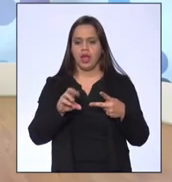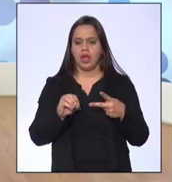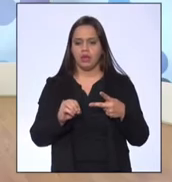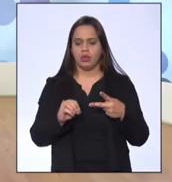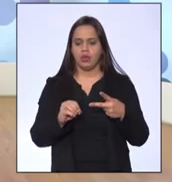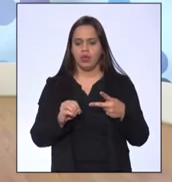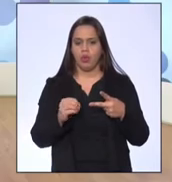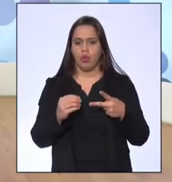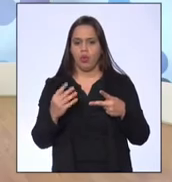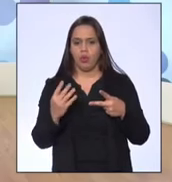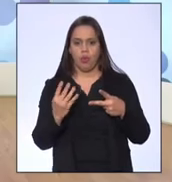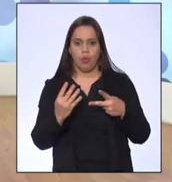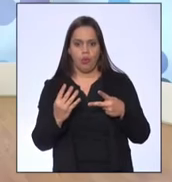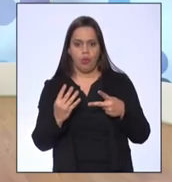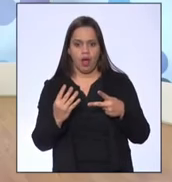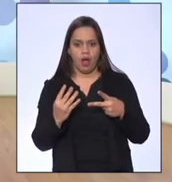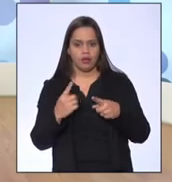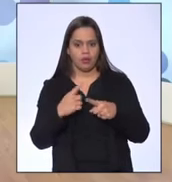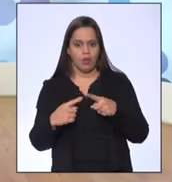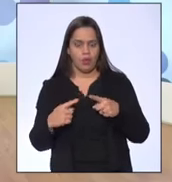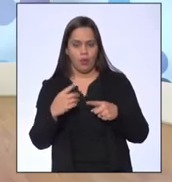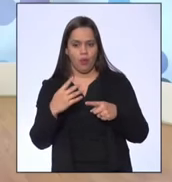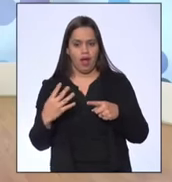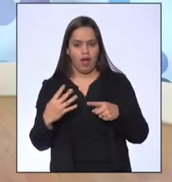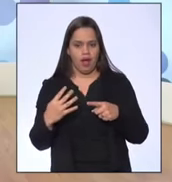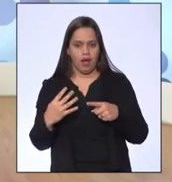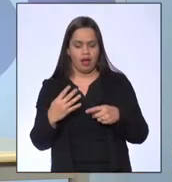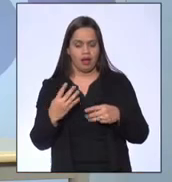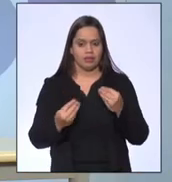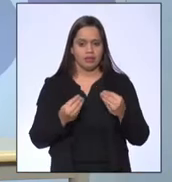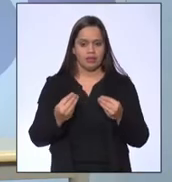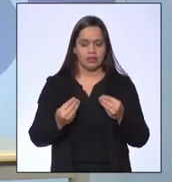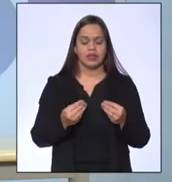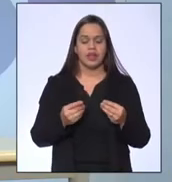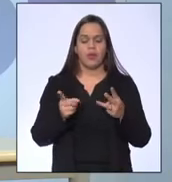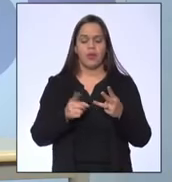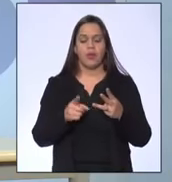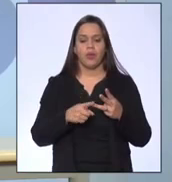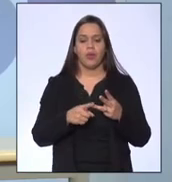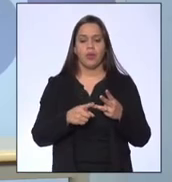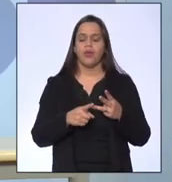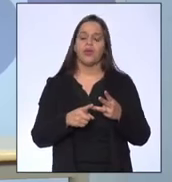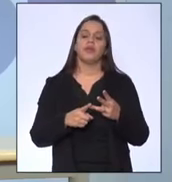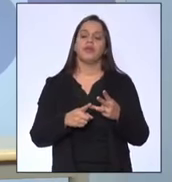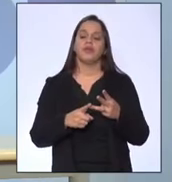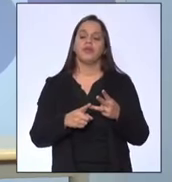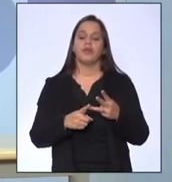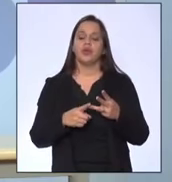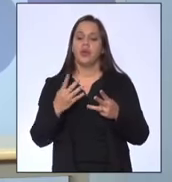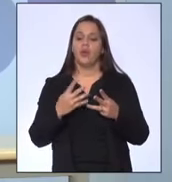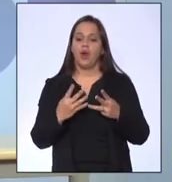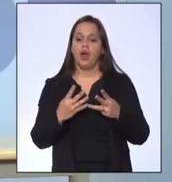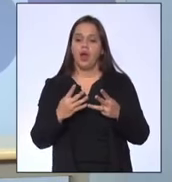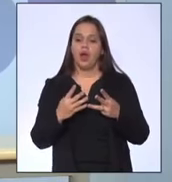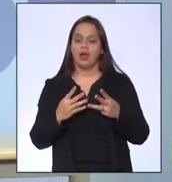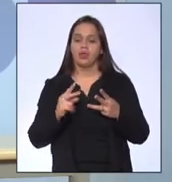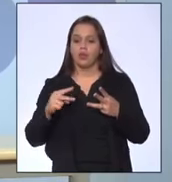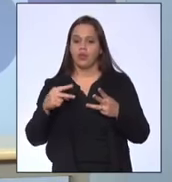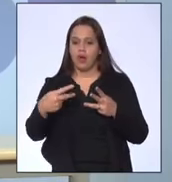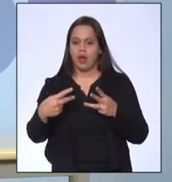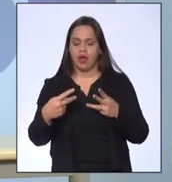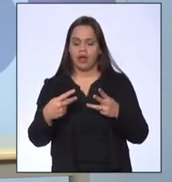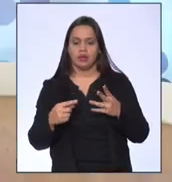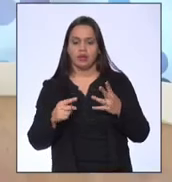por 4, ou seja, 4 metros quadrados, né? O Vanderlei respondeu 4 metros quadrados.